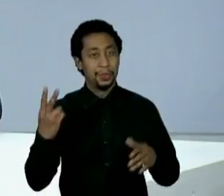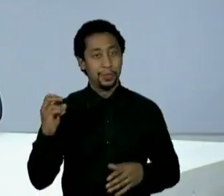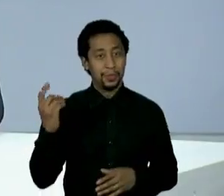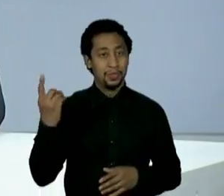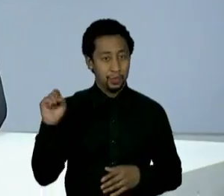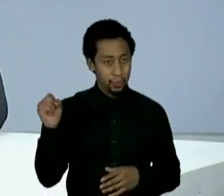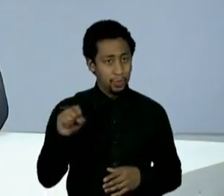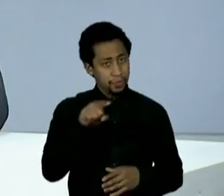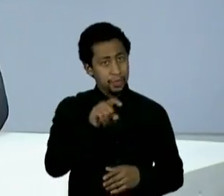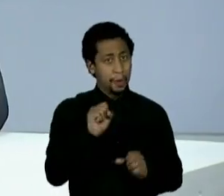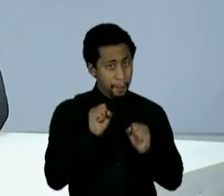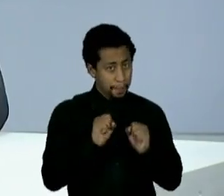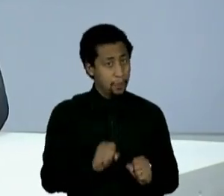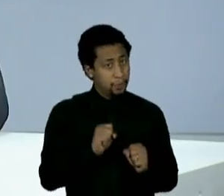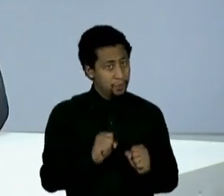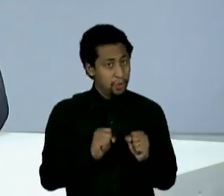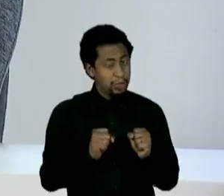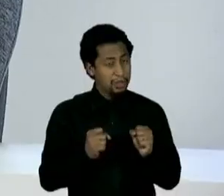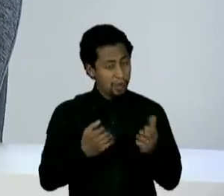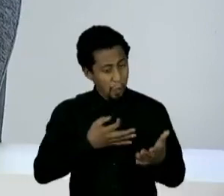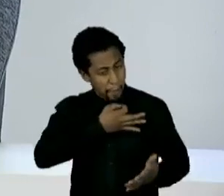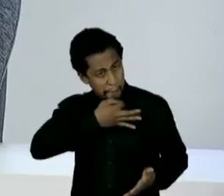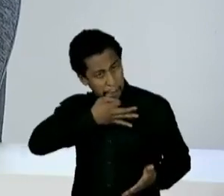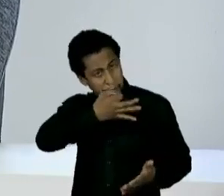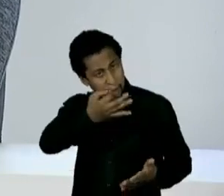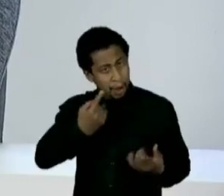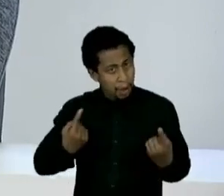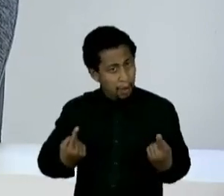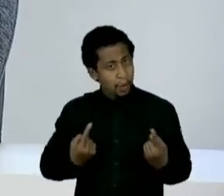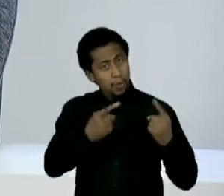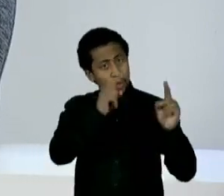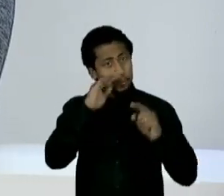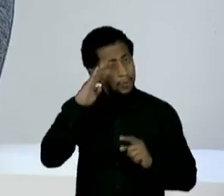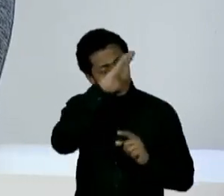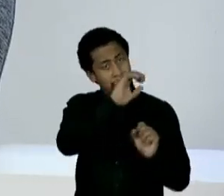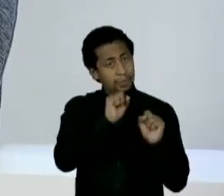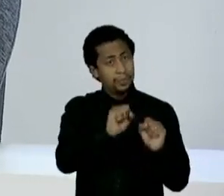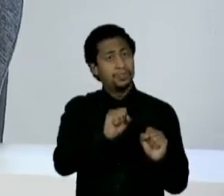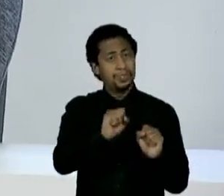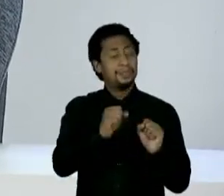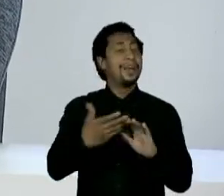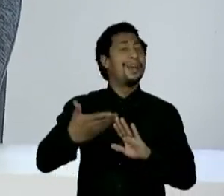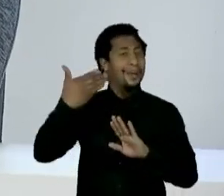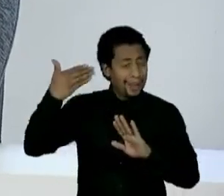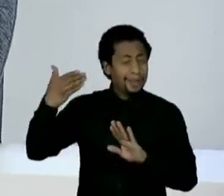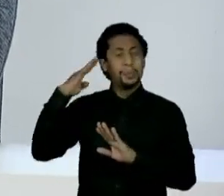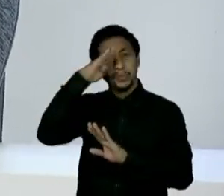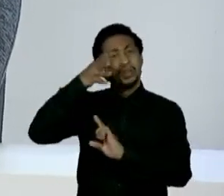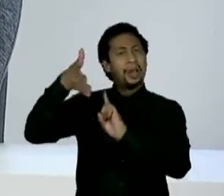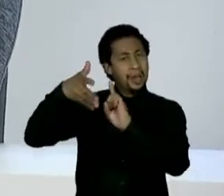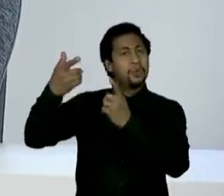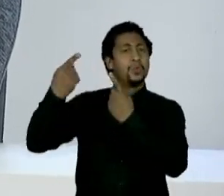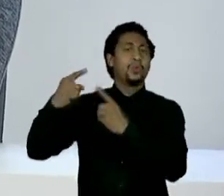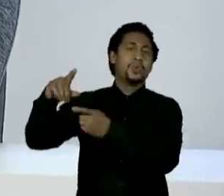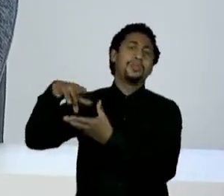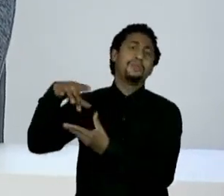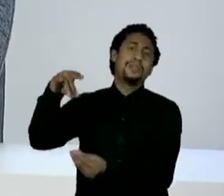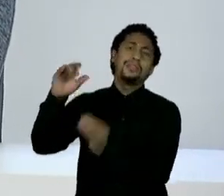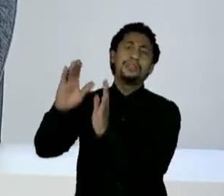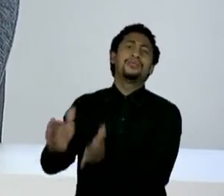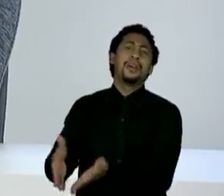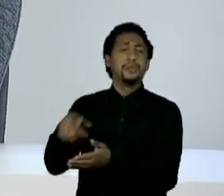2018 de ter falado contra o bolsonaro de ter falado que ele ele já falava coisas anti-democráticas né porque eu não poderia ter sido mais enfático e se